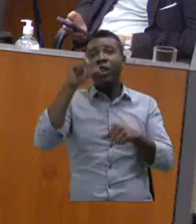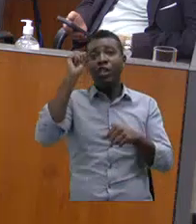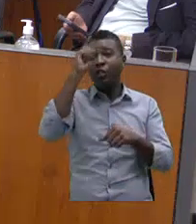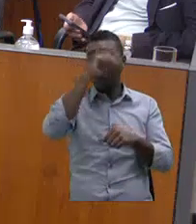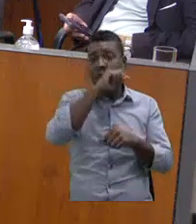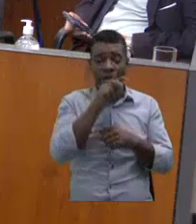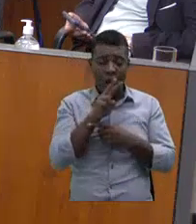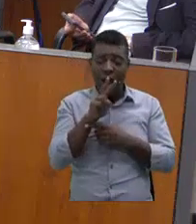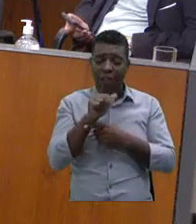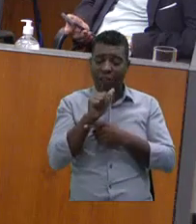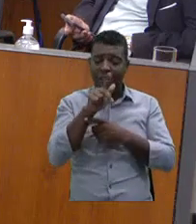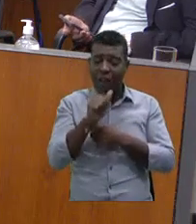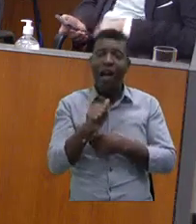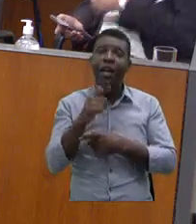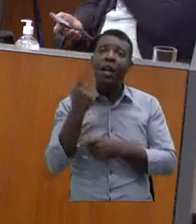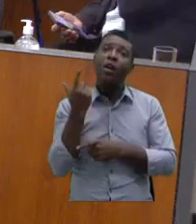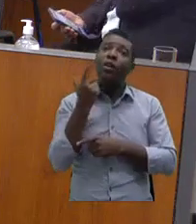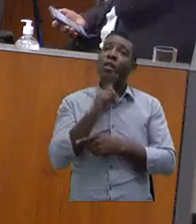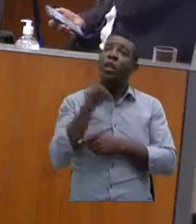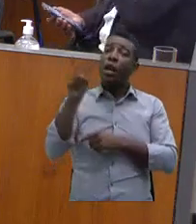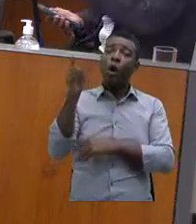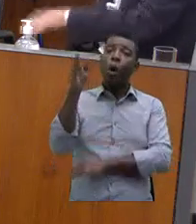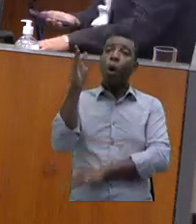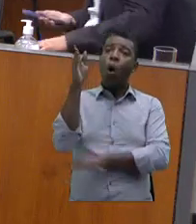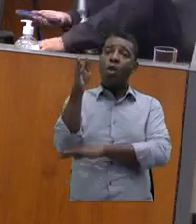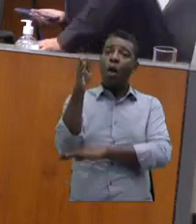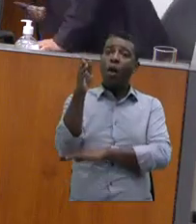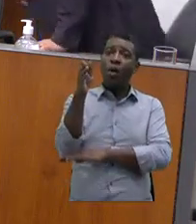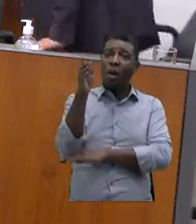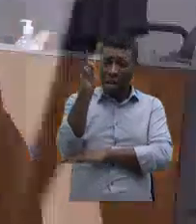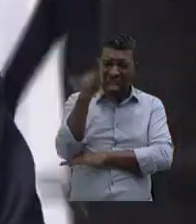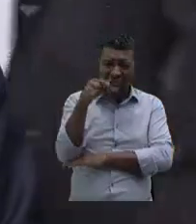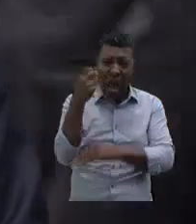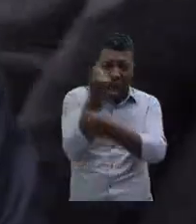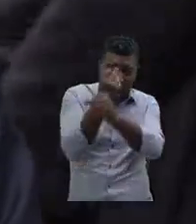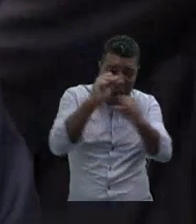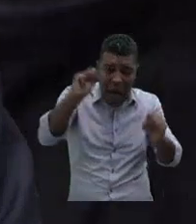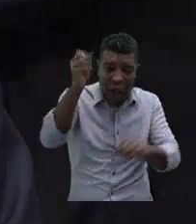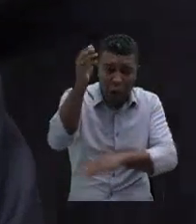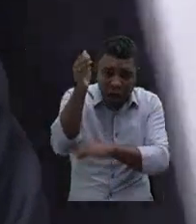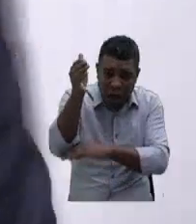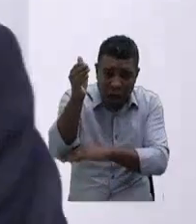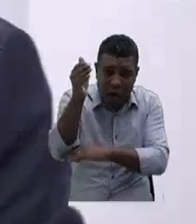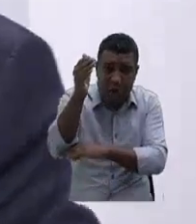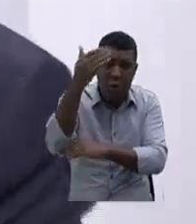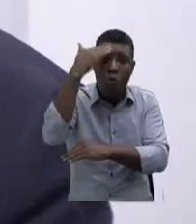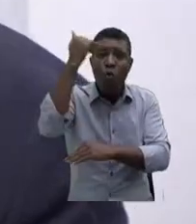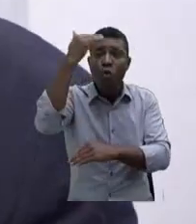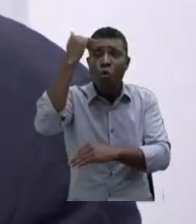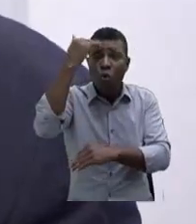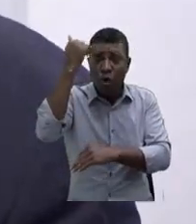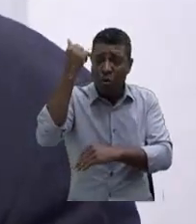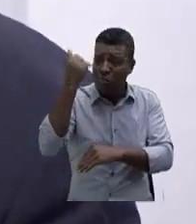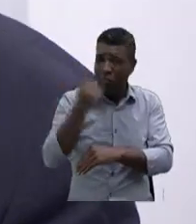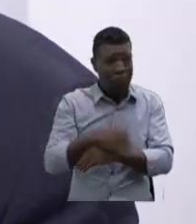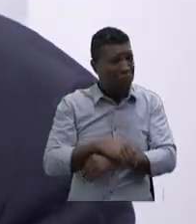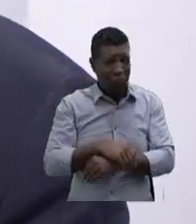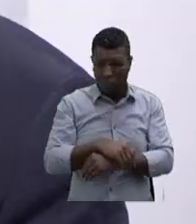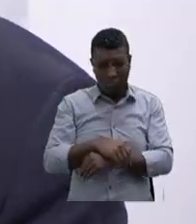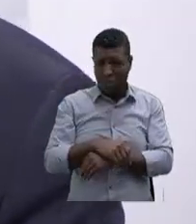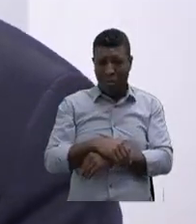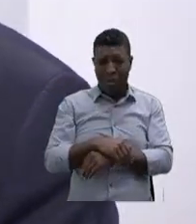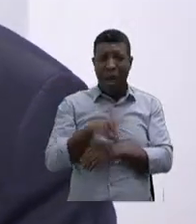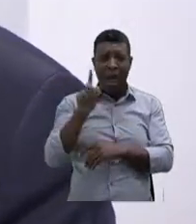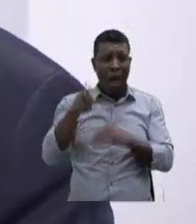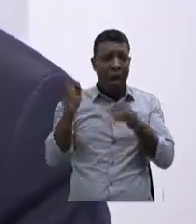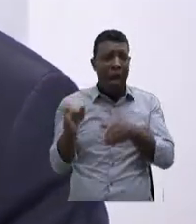em hotéis. Não são nos grandes hotéis famosos, não. Nos pequenos hotéis, nas pousadas. Se a gente